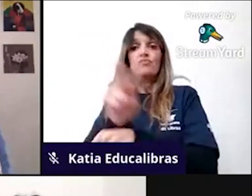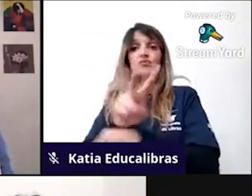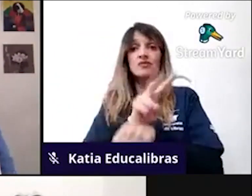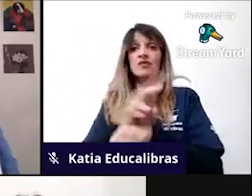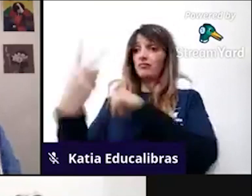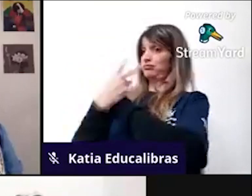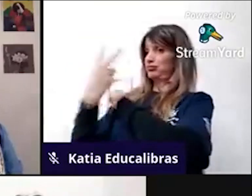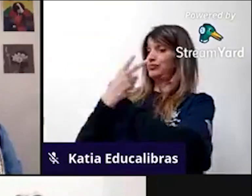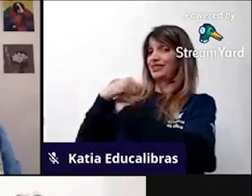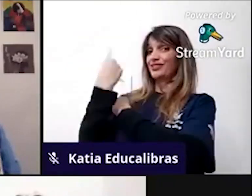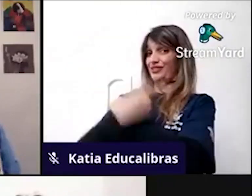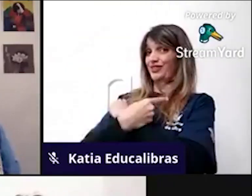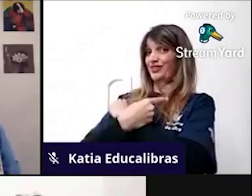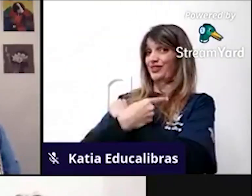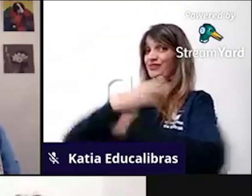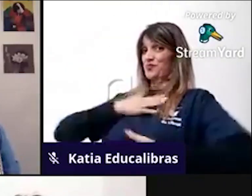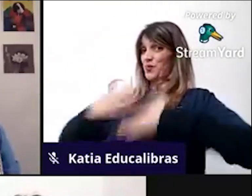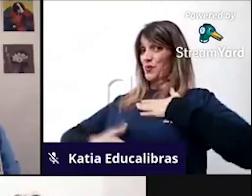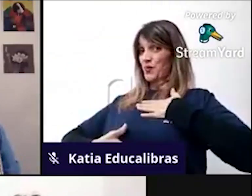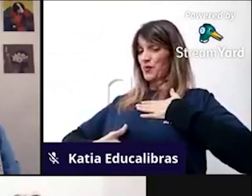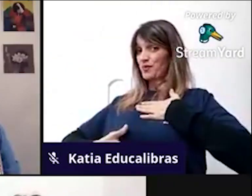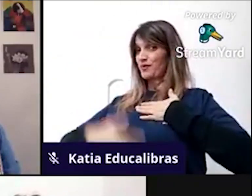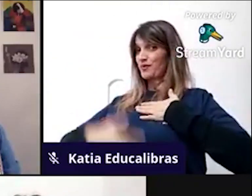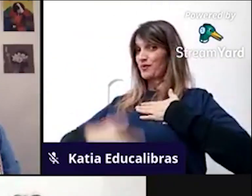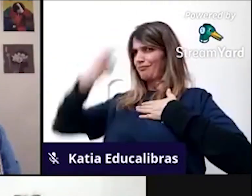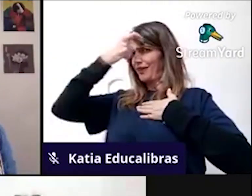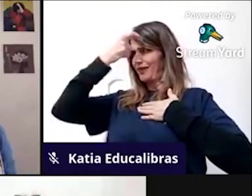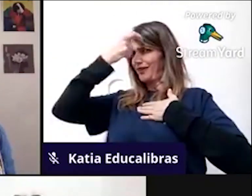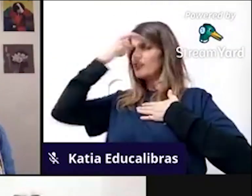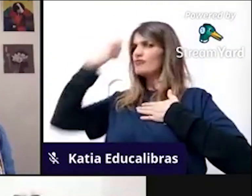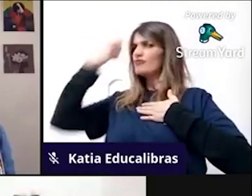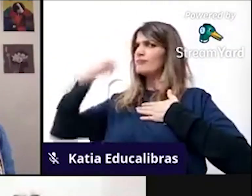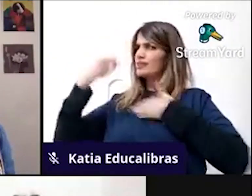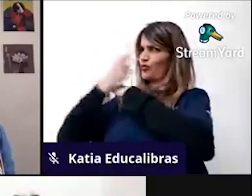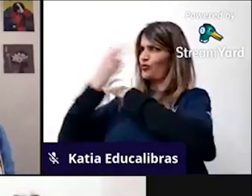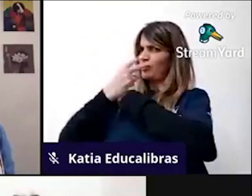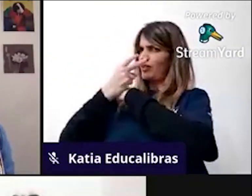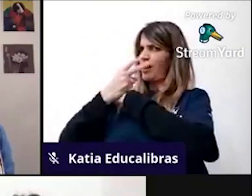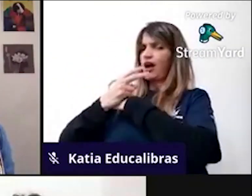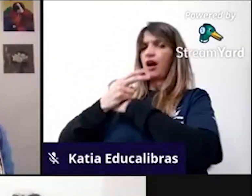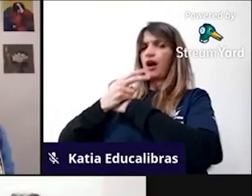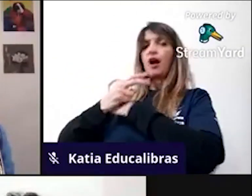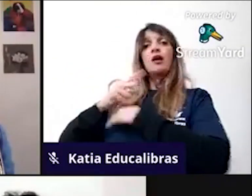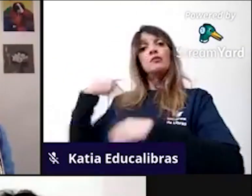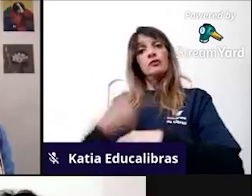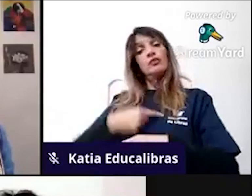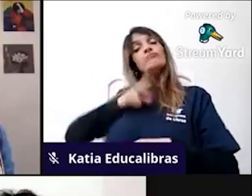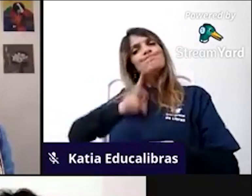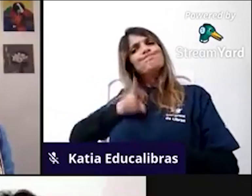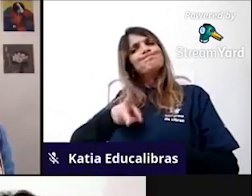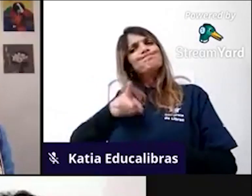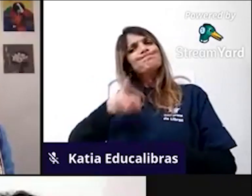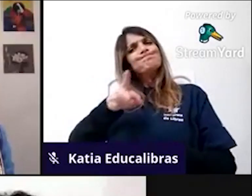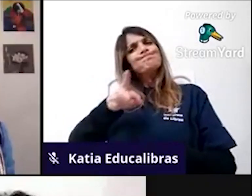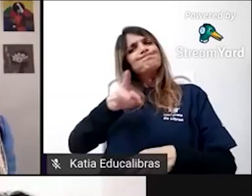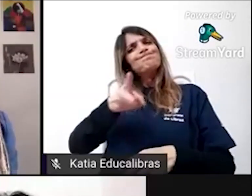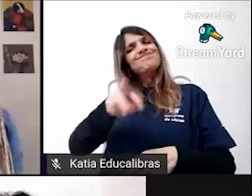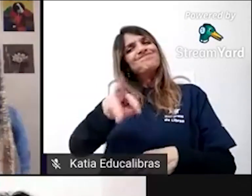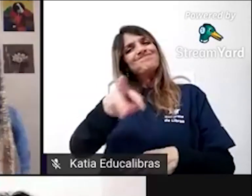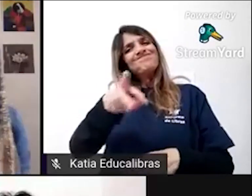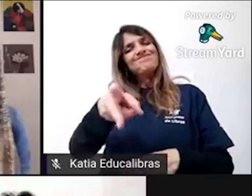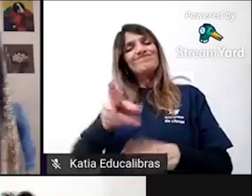para termos mais força. E seguirmos adiante para que a gente efetivamente possa mergulhar, né, no final da